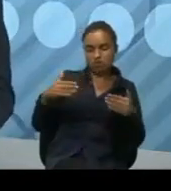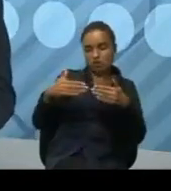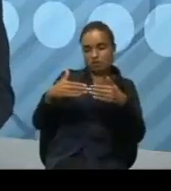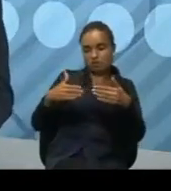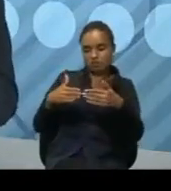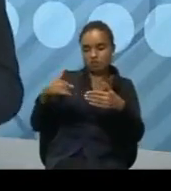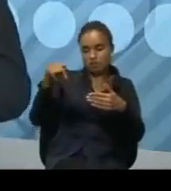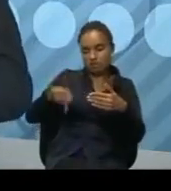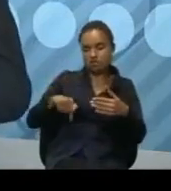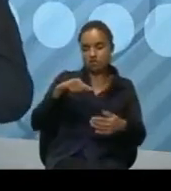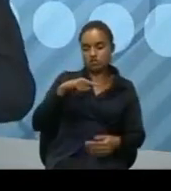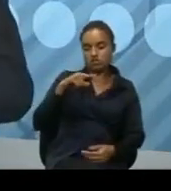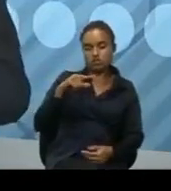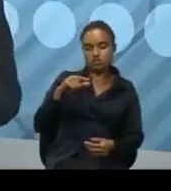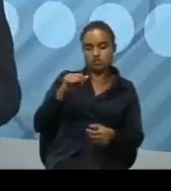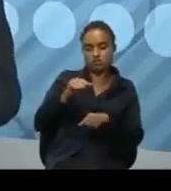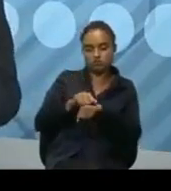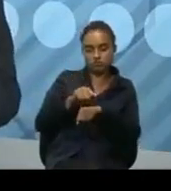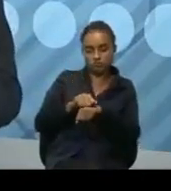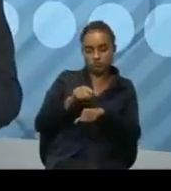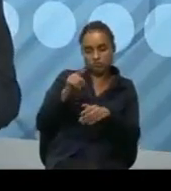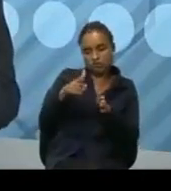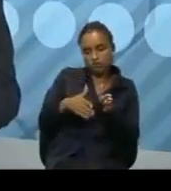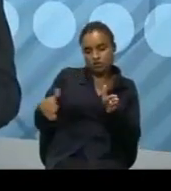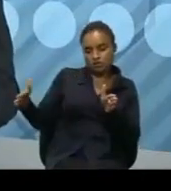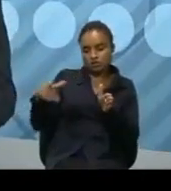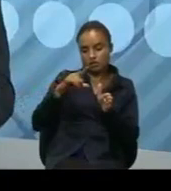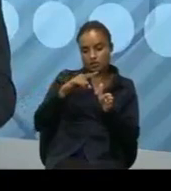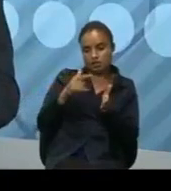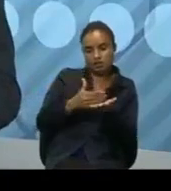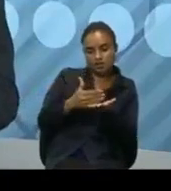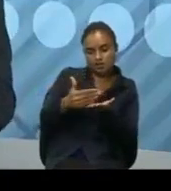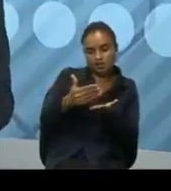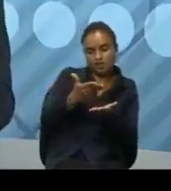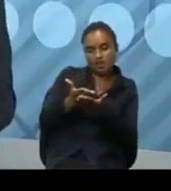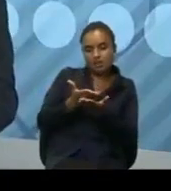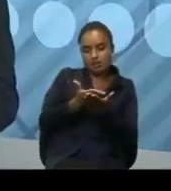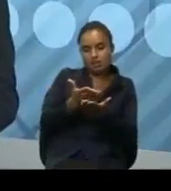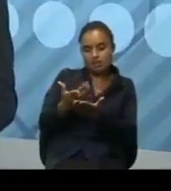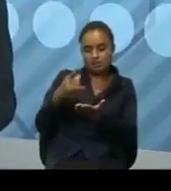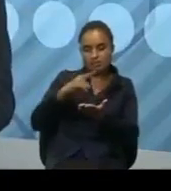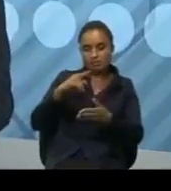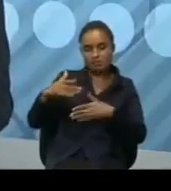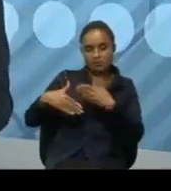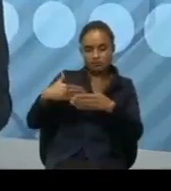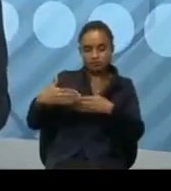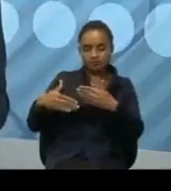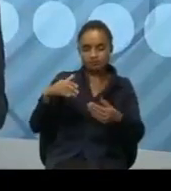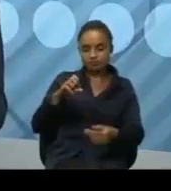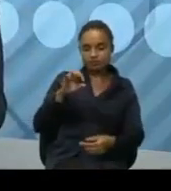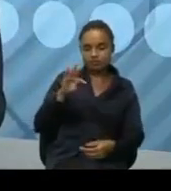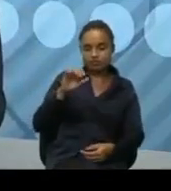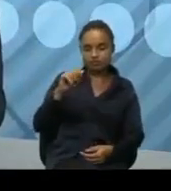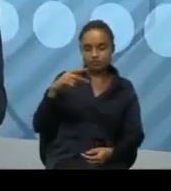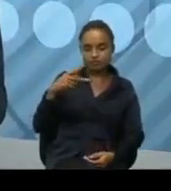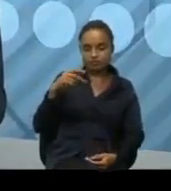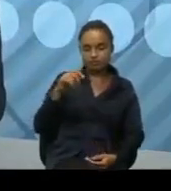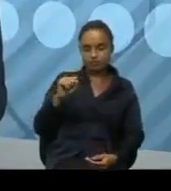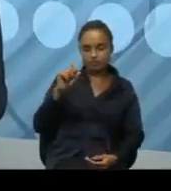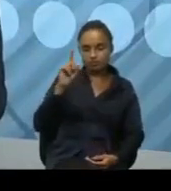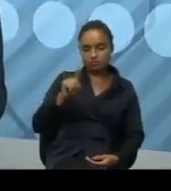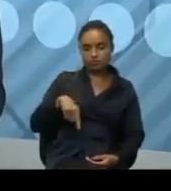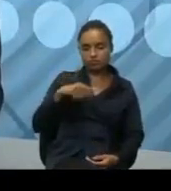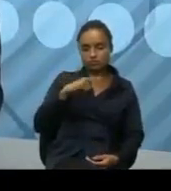concretagem, ok? Então, aquilo que o professor comentou no começo da aula, existem etapas, a obra ela vai seguindo